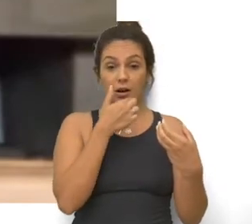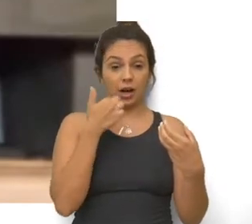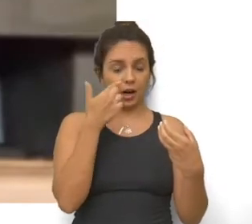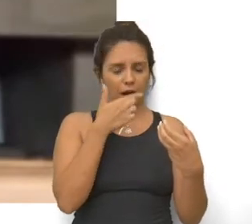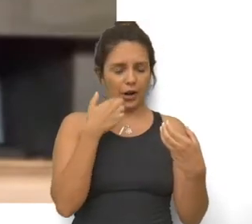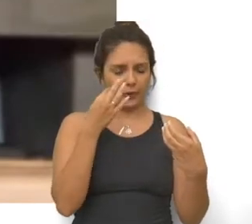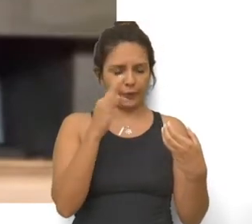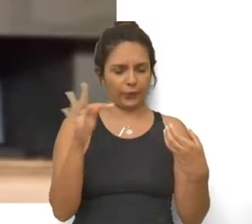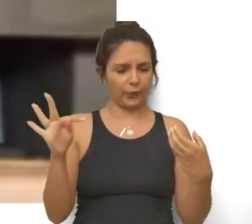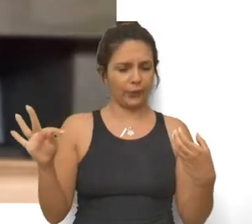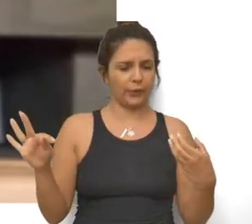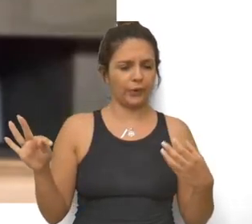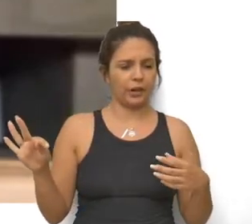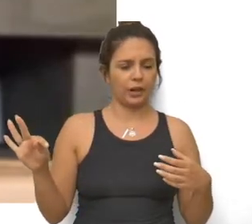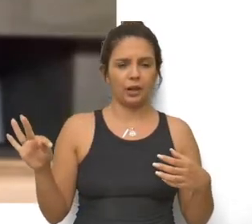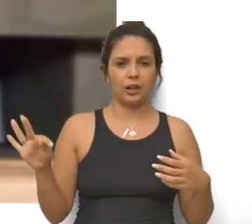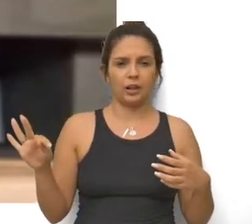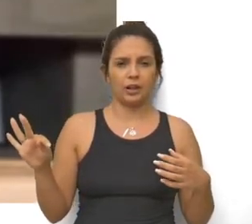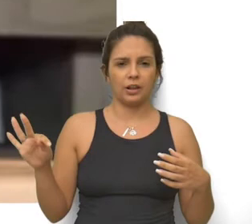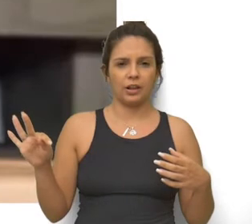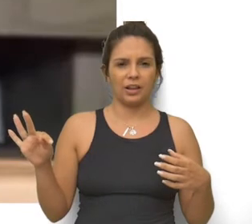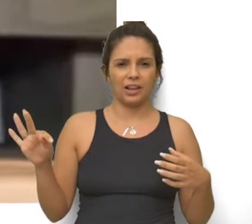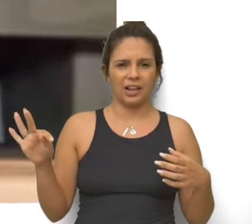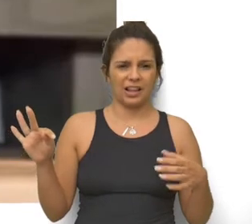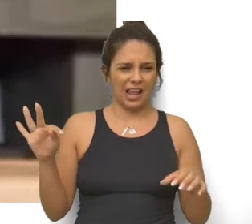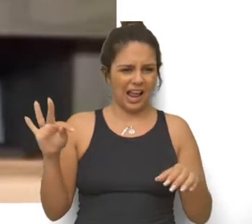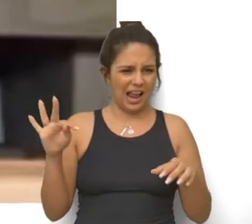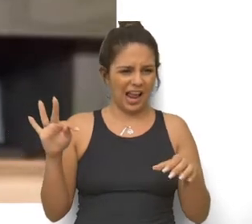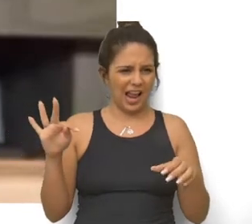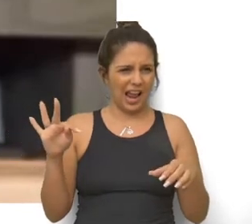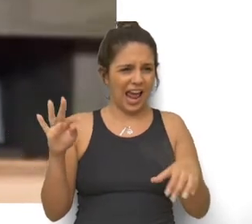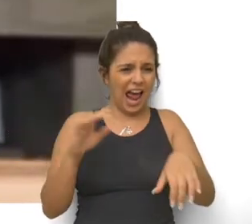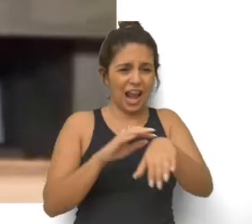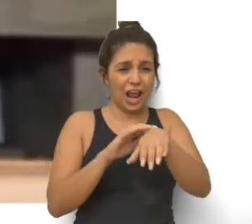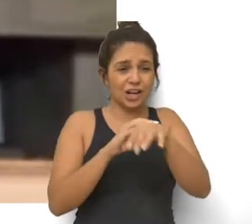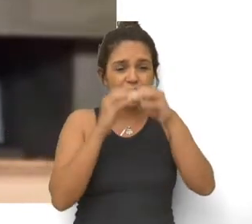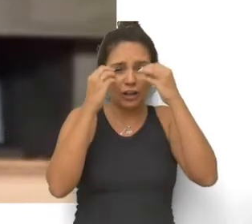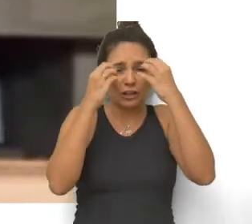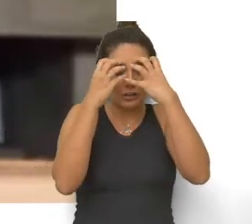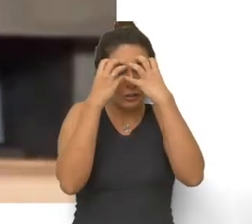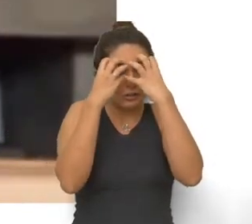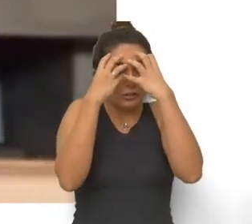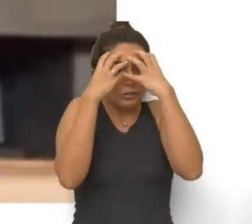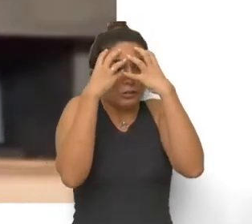começando a doer. À noite, os meus olhos começaram a arder e eu comecei a